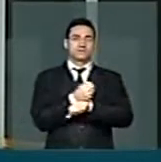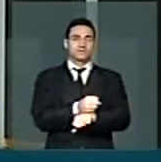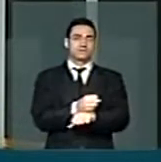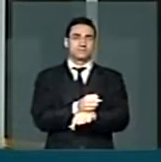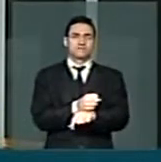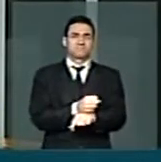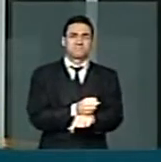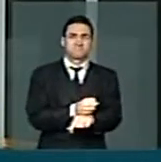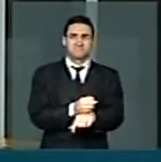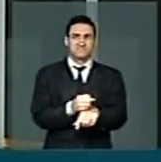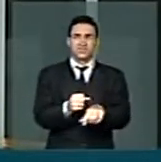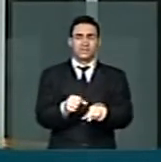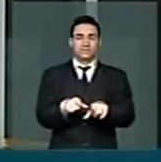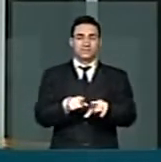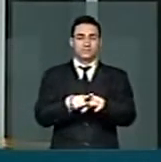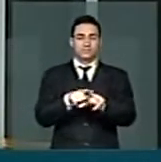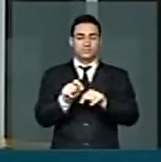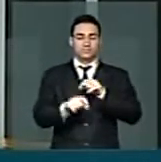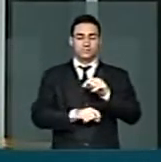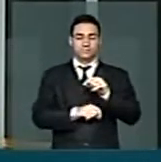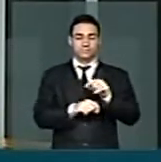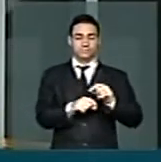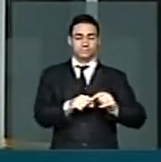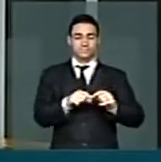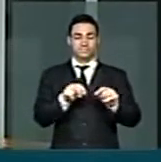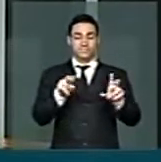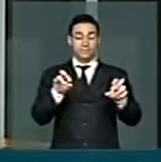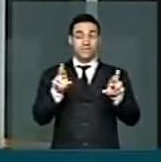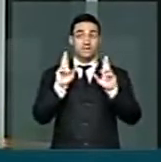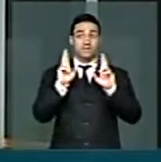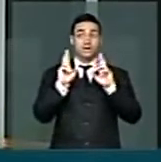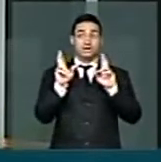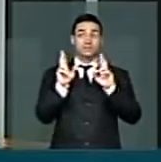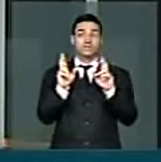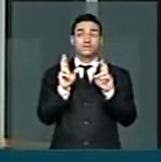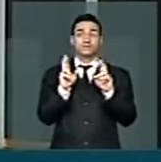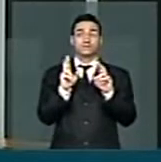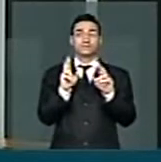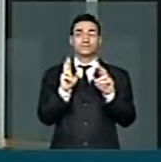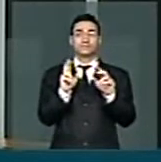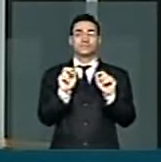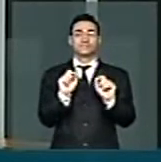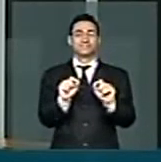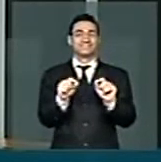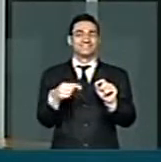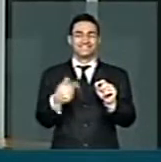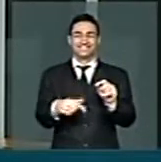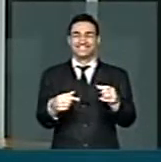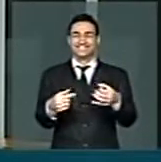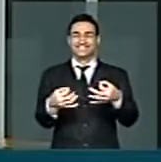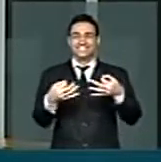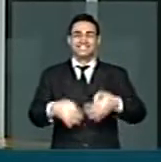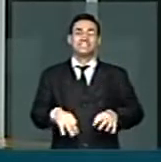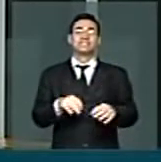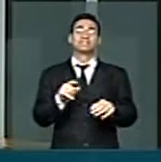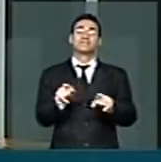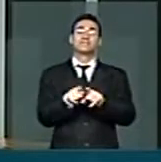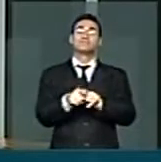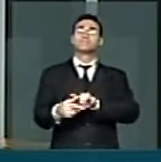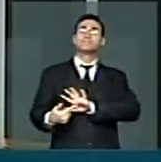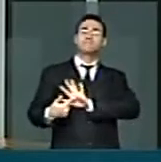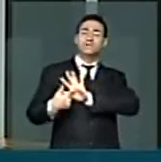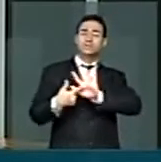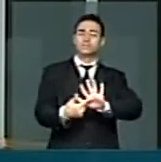liberdade, tanto do sofrimento quanto da esperança. Nada mais consistente, portanto, do que